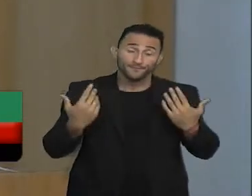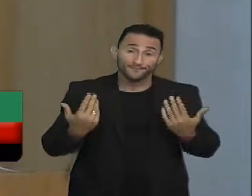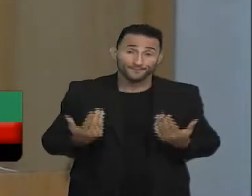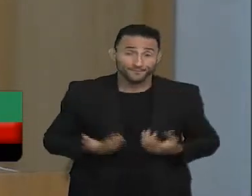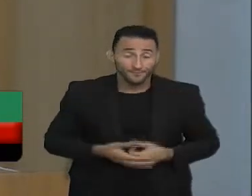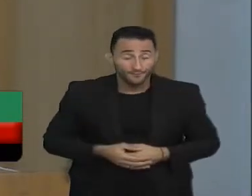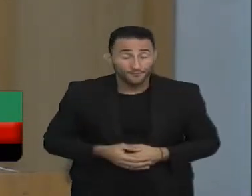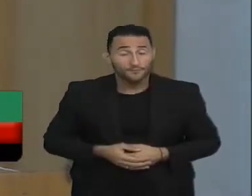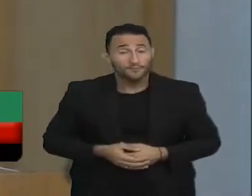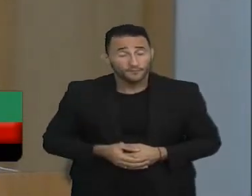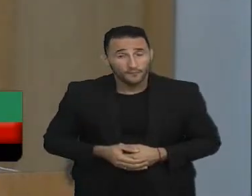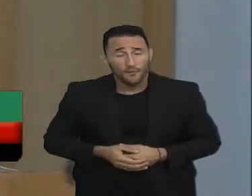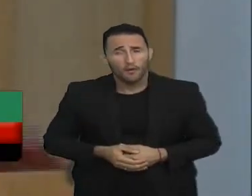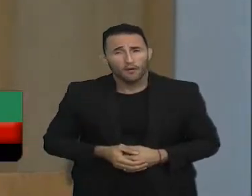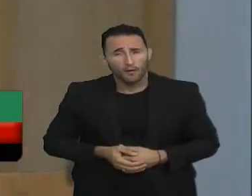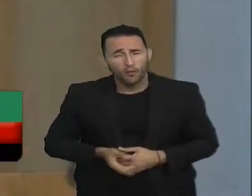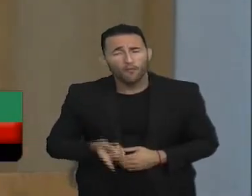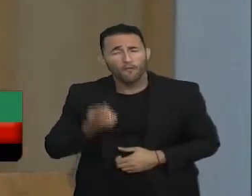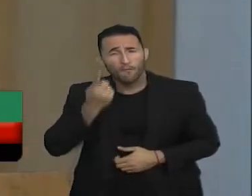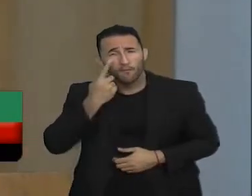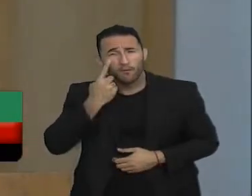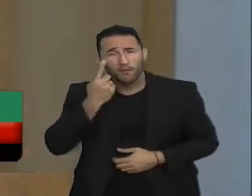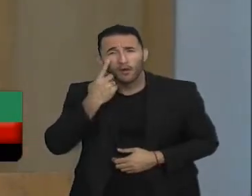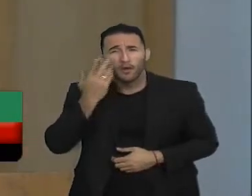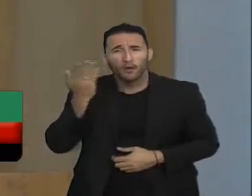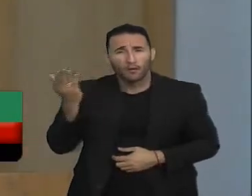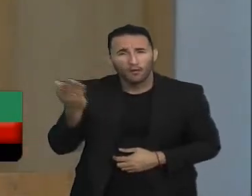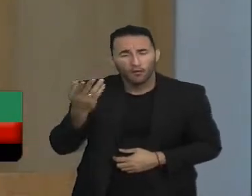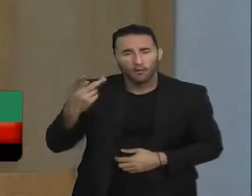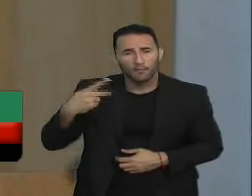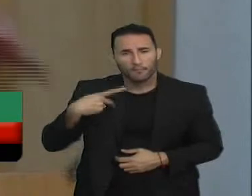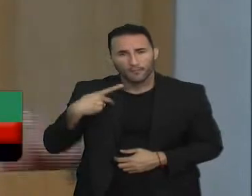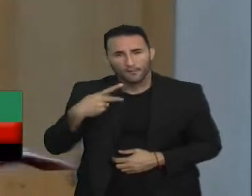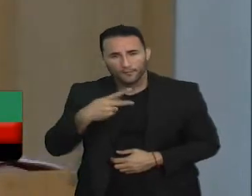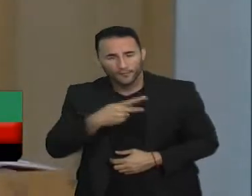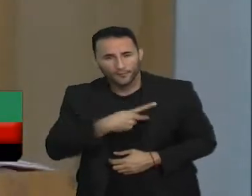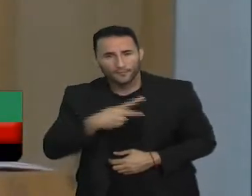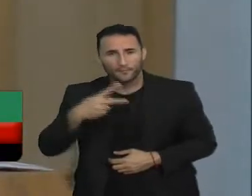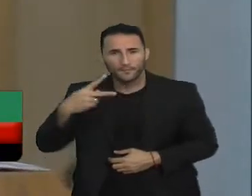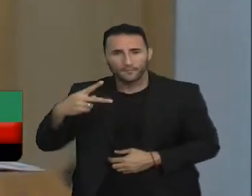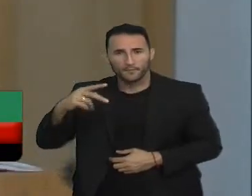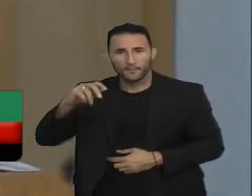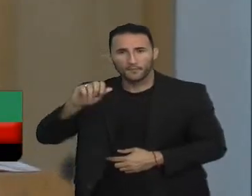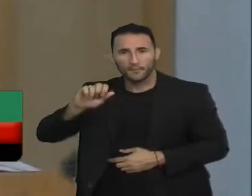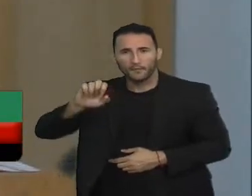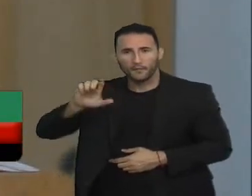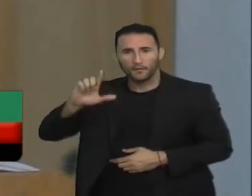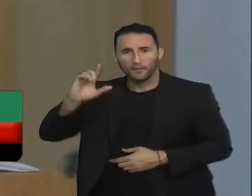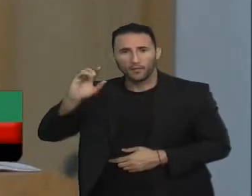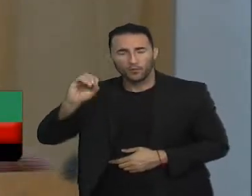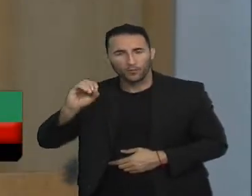Eu vi agora atentamente o pastor Paulo Júnior falando aqui da igreja.